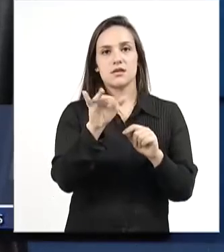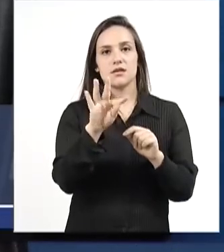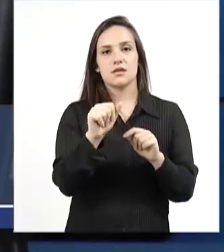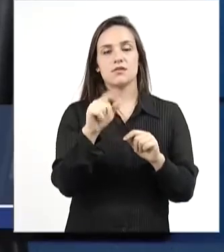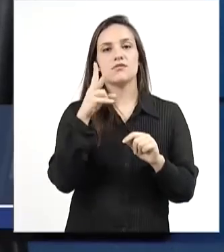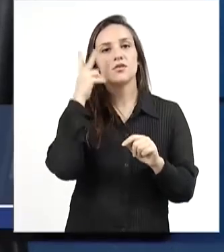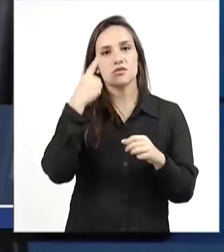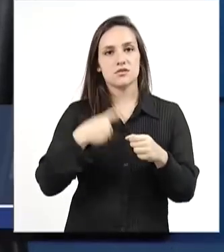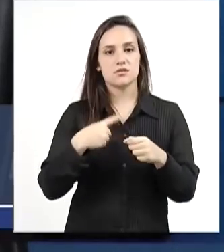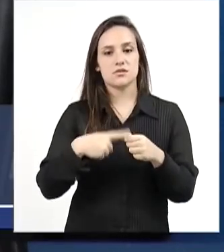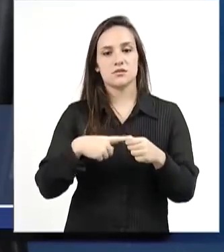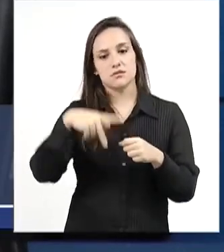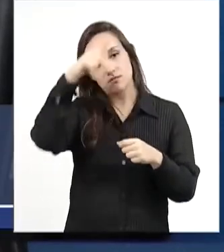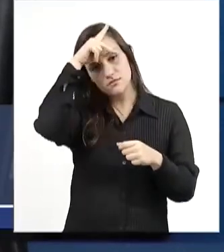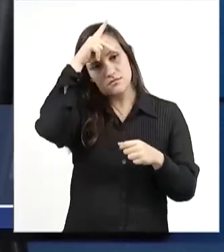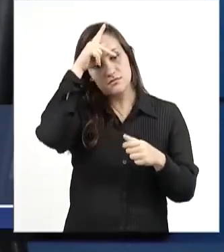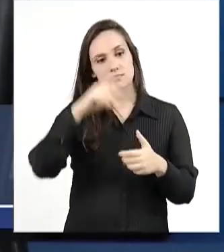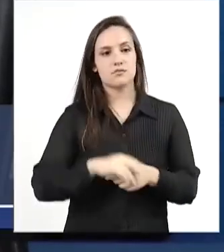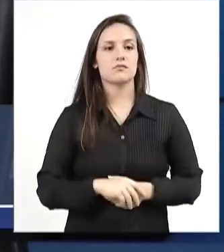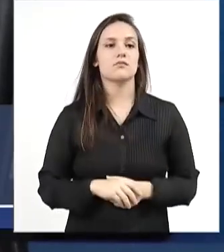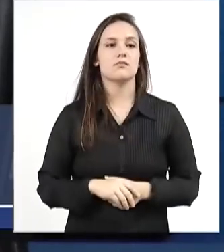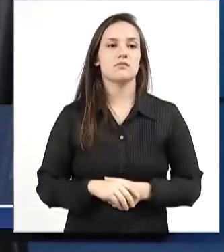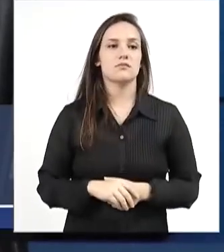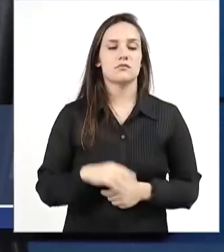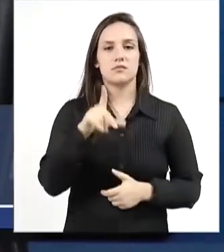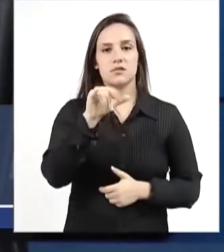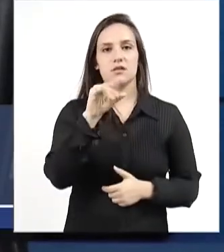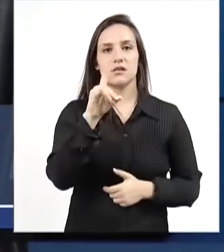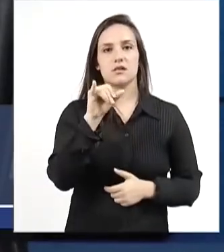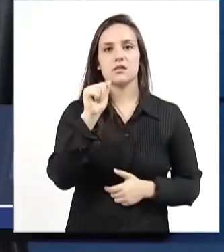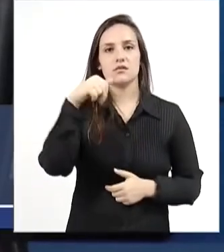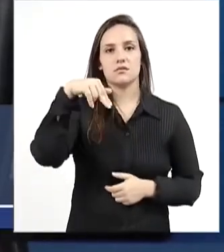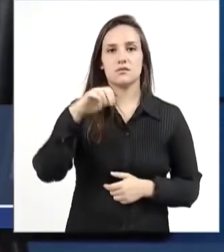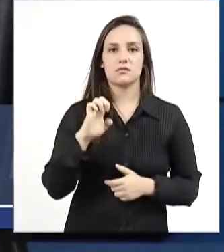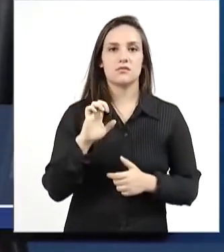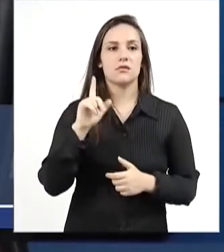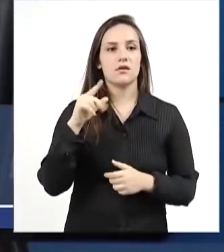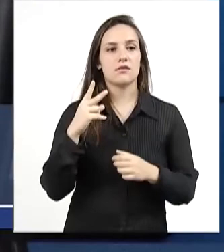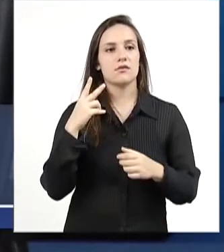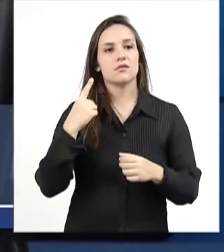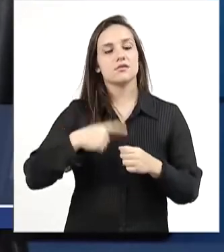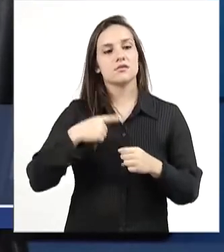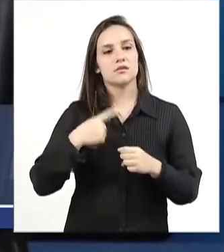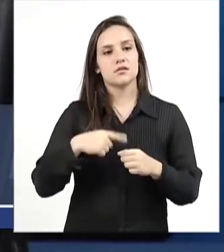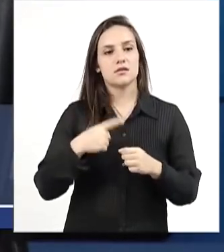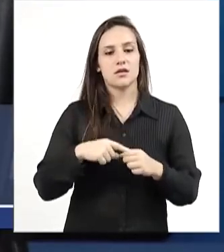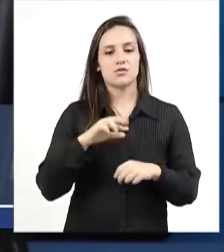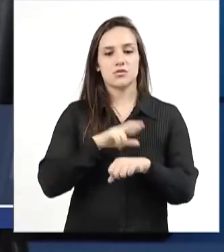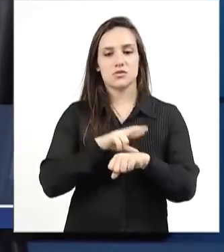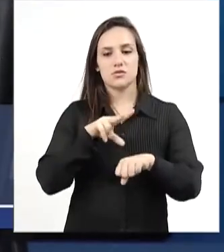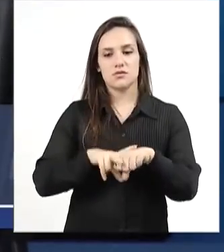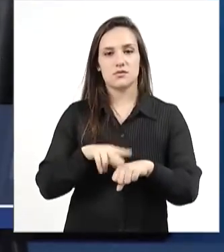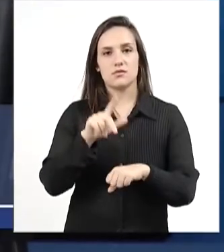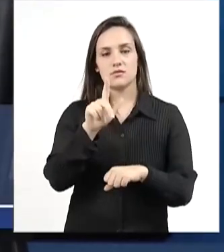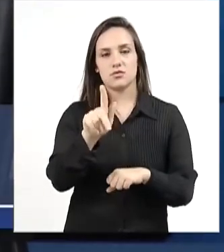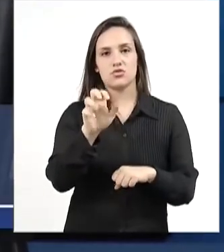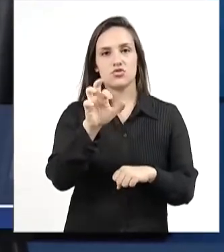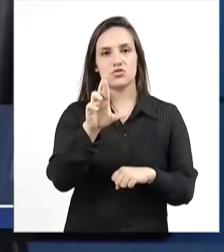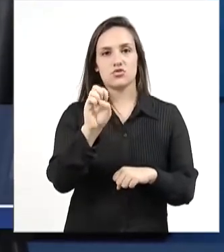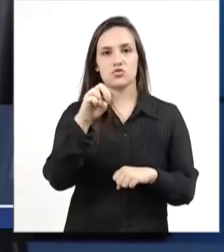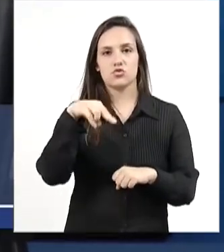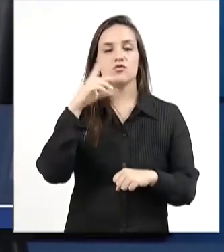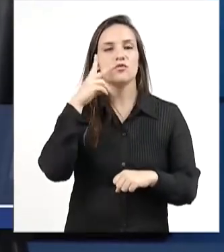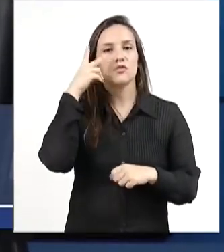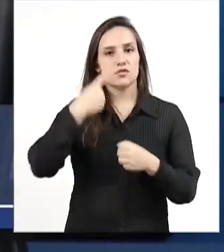do coletivo das mulheres feministas, da Lidiane Farias de Souza, município de Rio Verde, Gerson Miranda da Silva, vereador do município de Rio